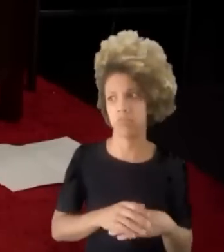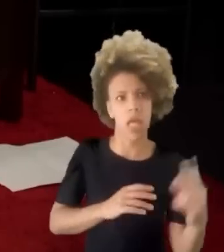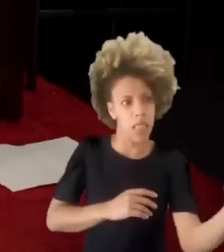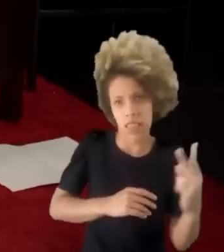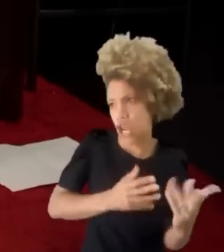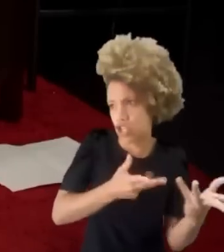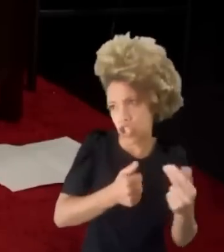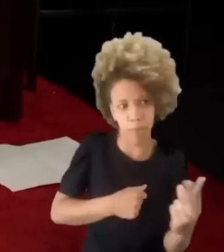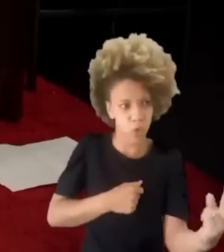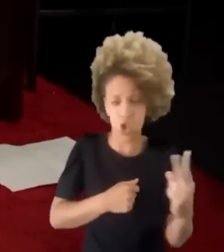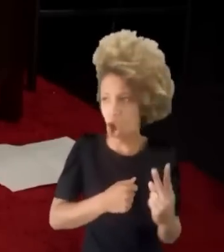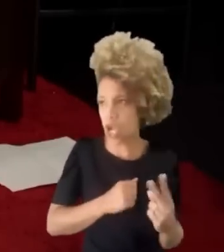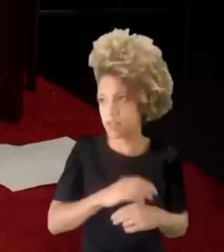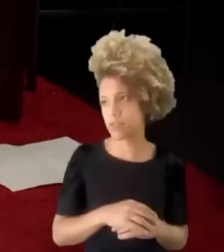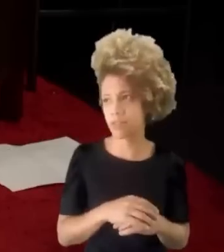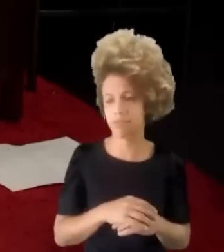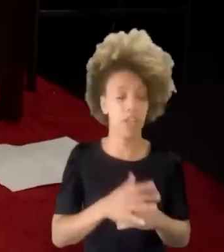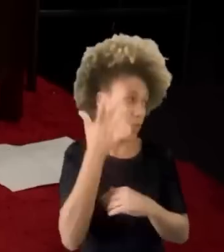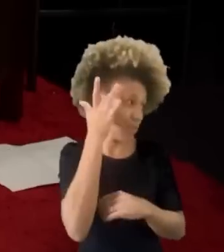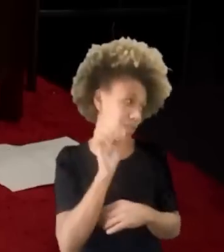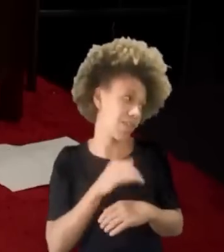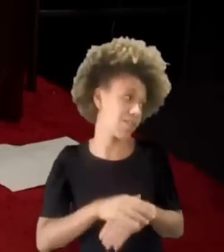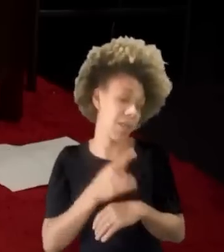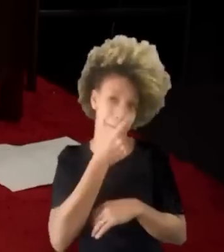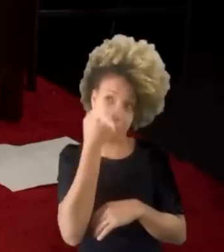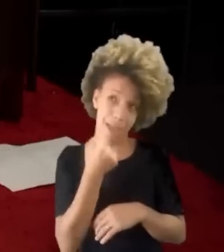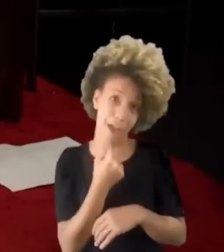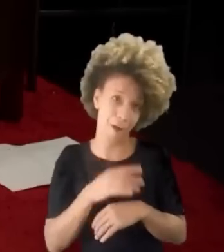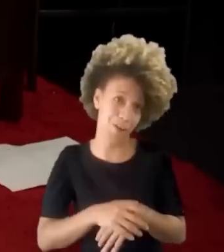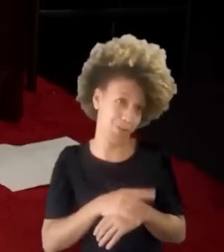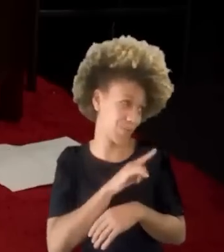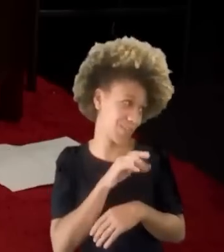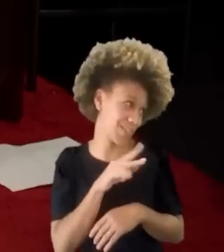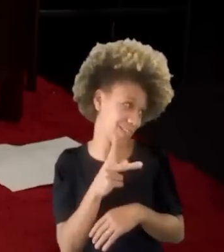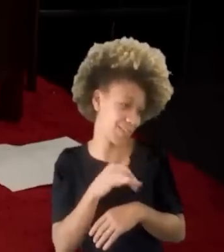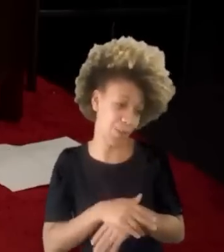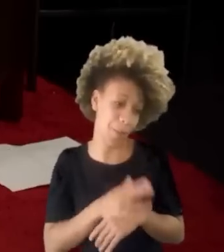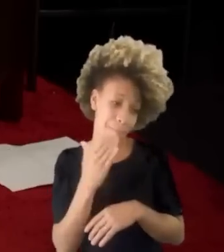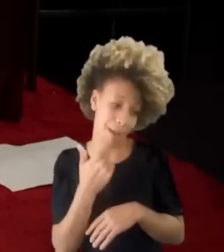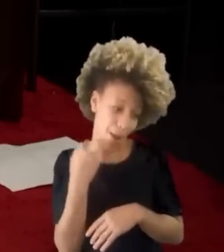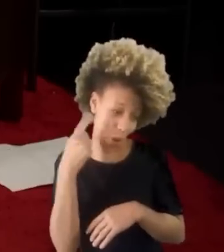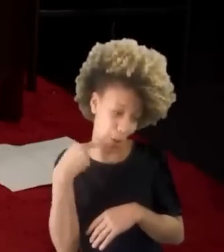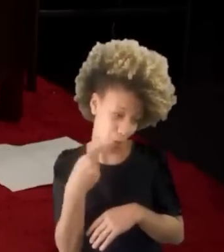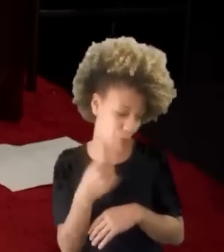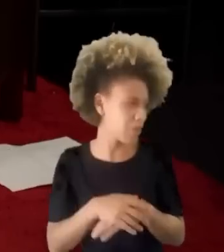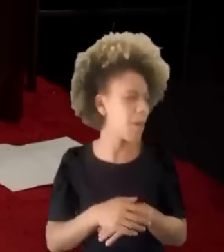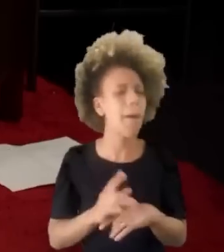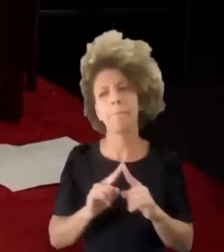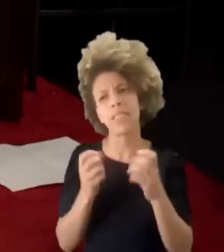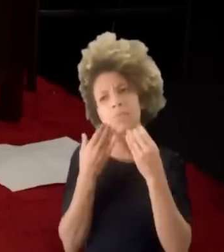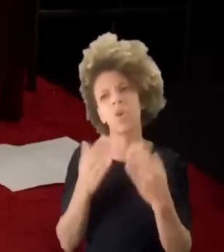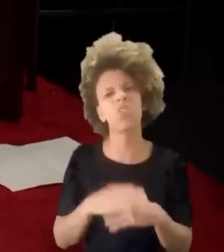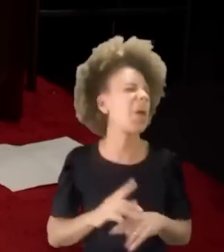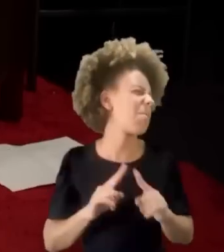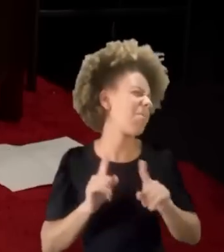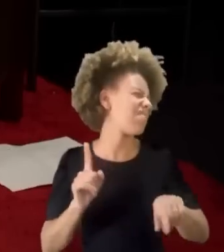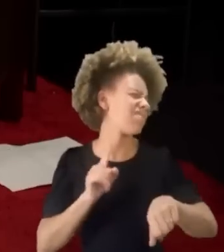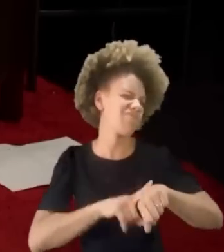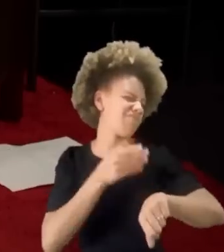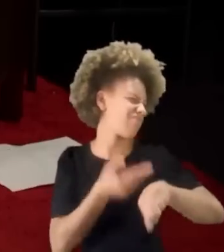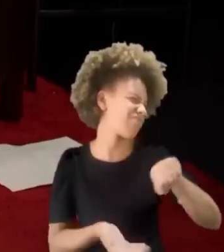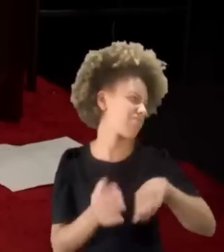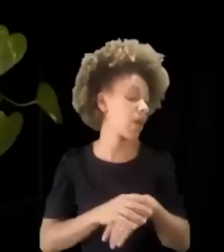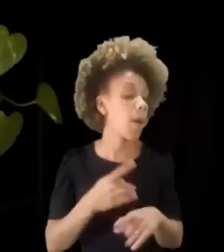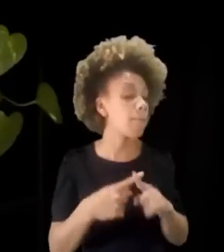o Zezinho maluco do Cocô Não sei se tu ia aguentar meia hora que o Zezinho maluco aí vocês é bom mas acho que é despedida é bom mas pode